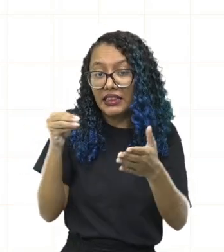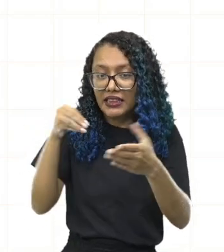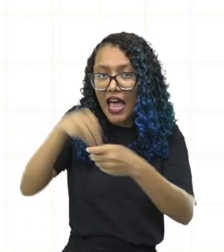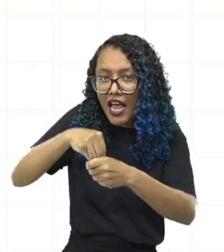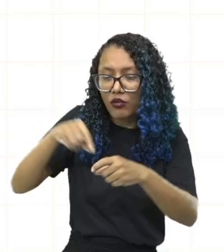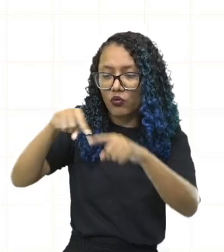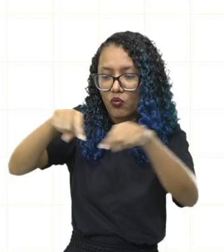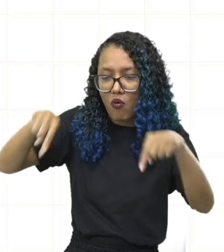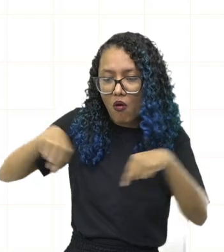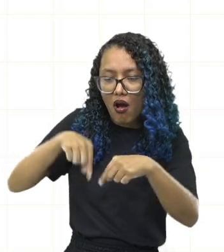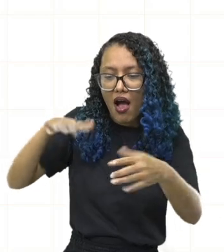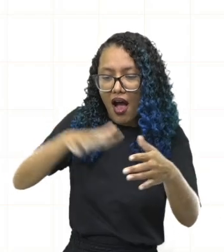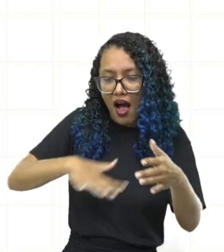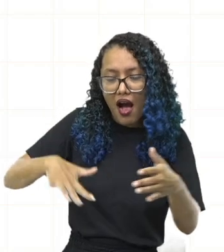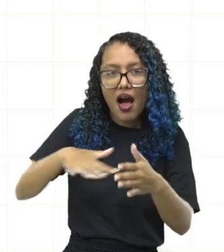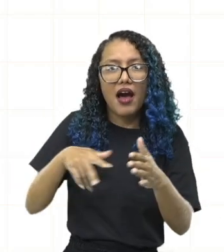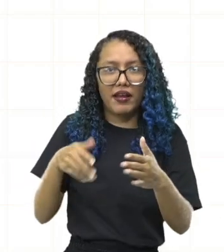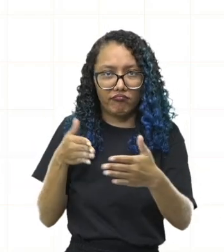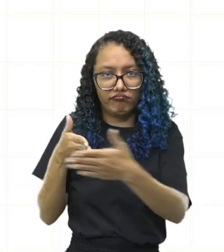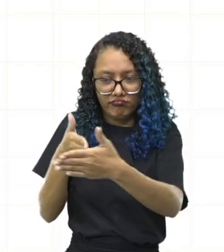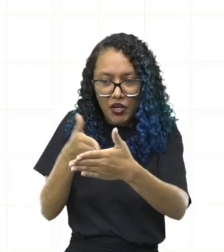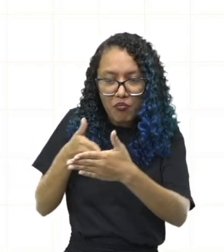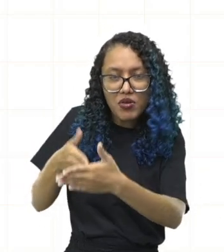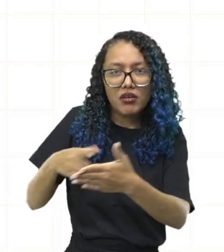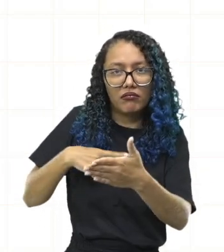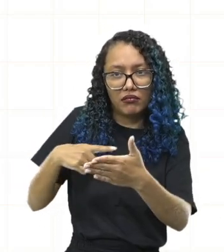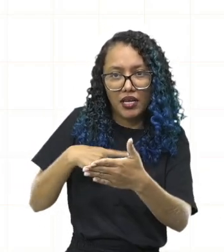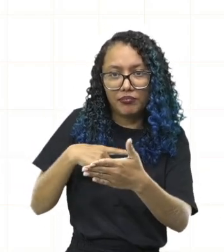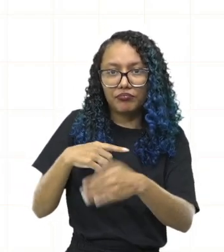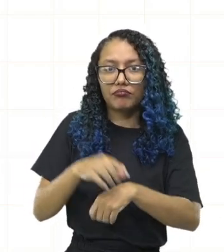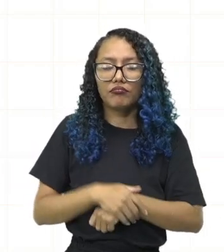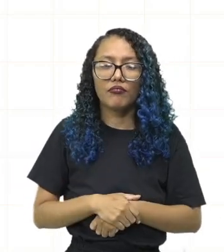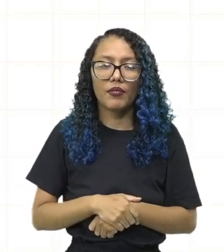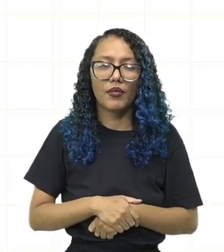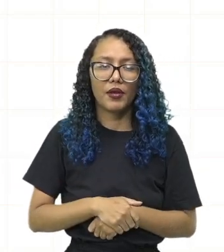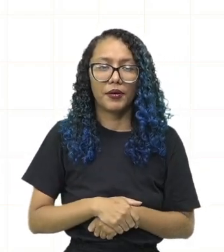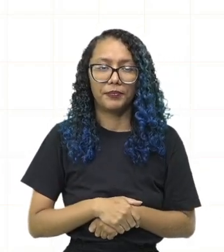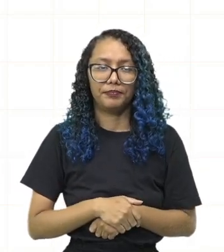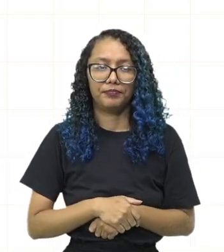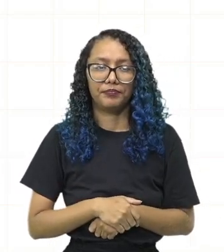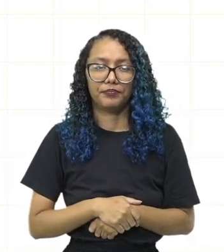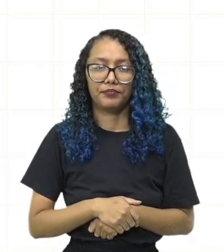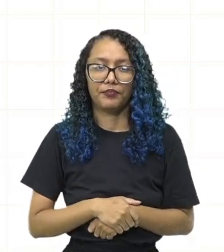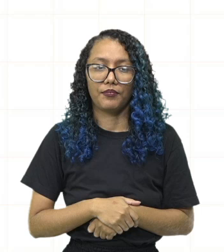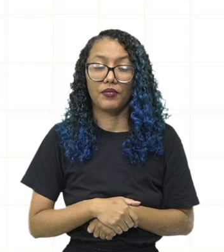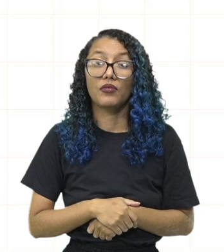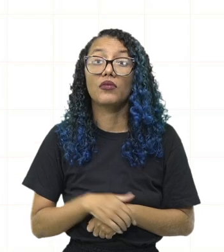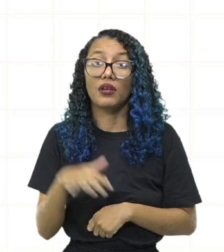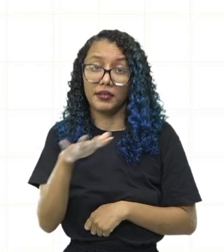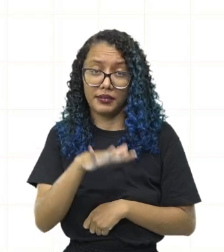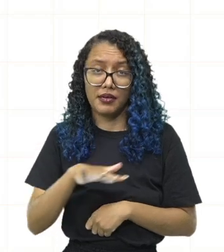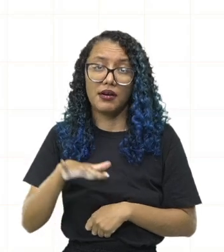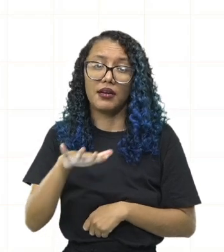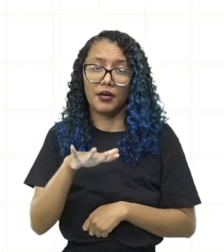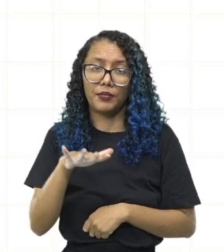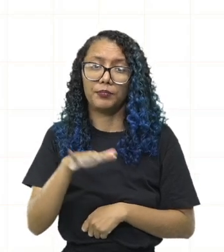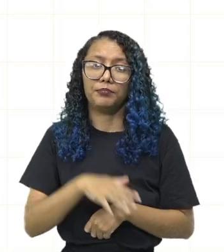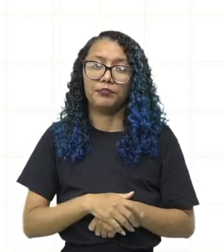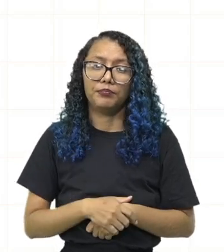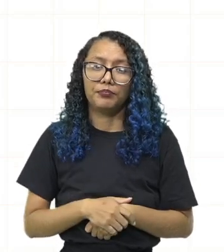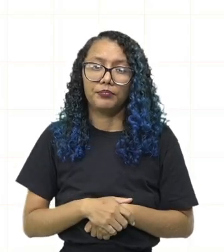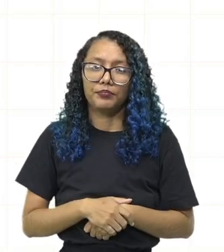aí pelo governo federal, esses espaços, essas áreas de uso sustentável, tá bom? Ou até